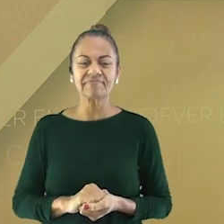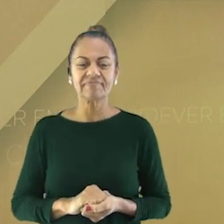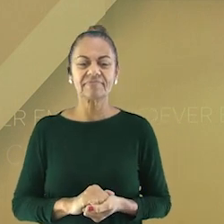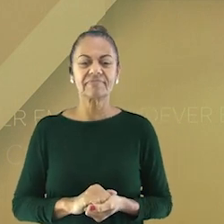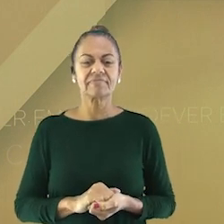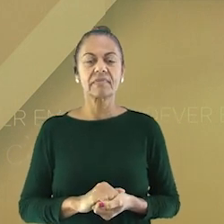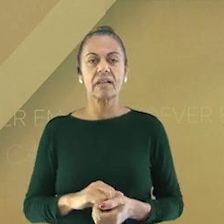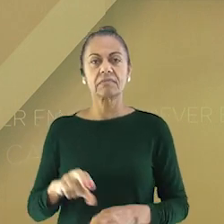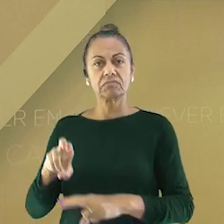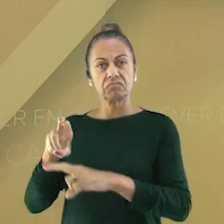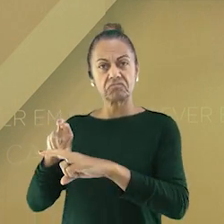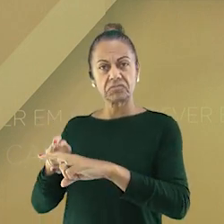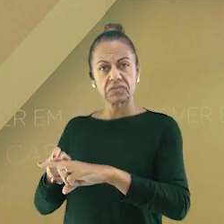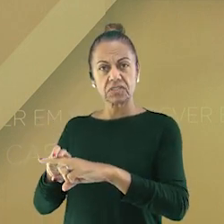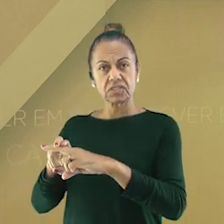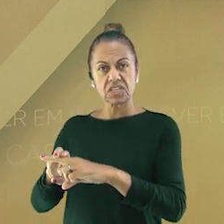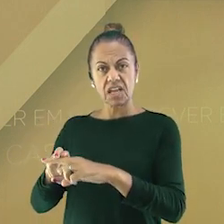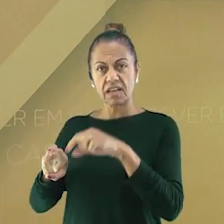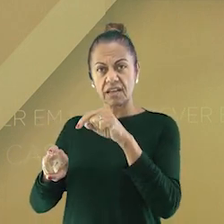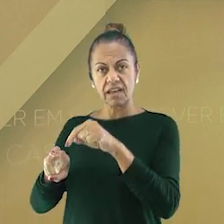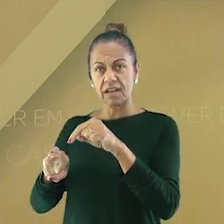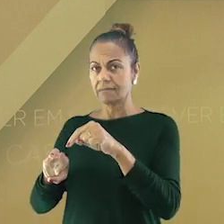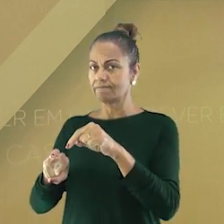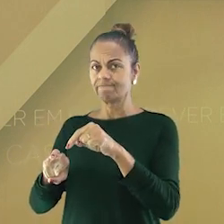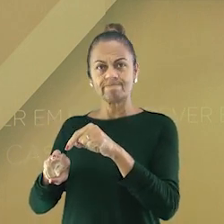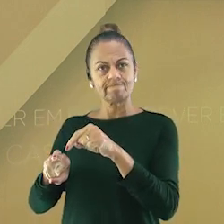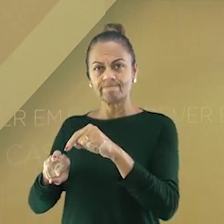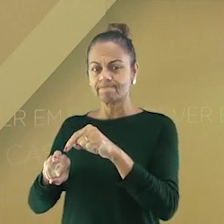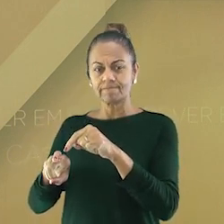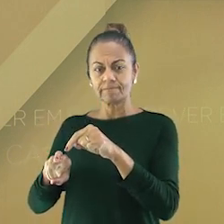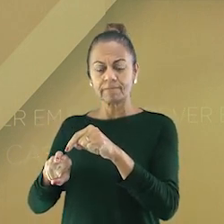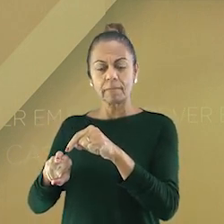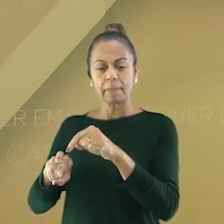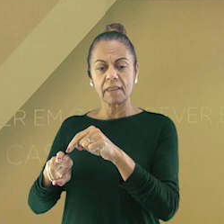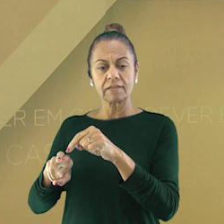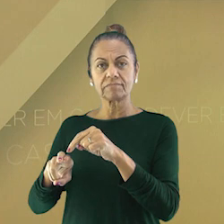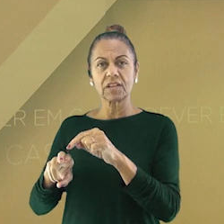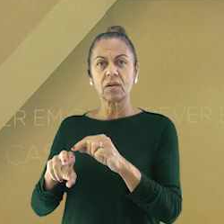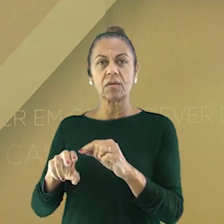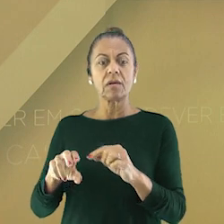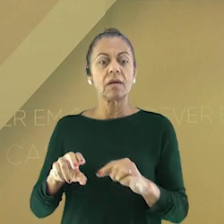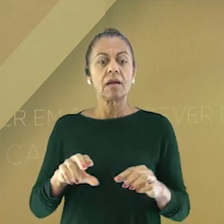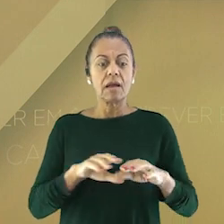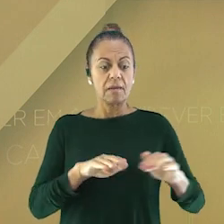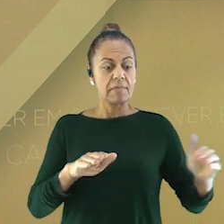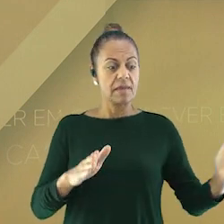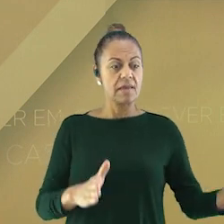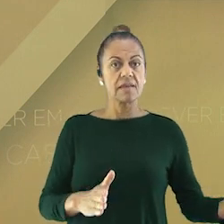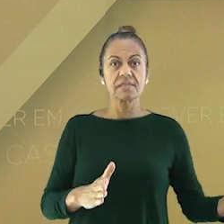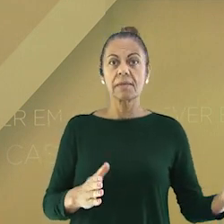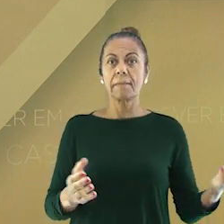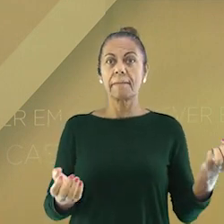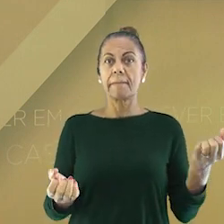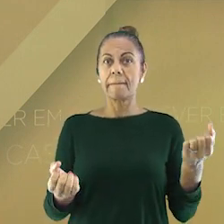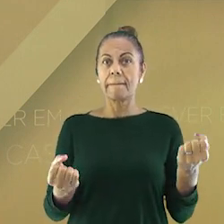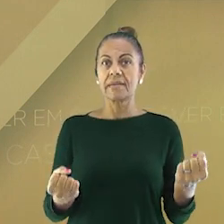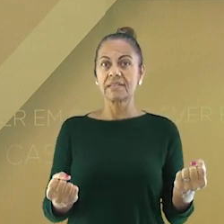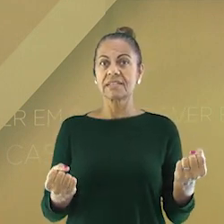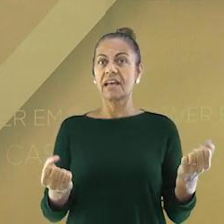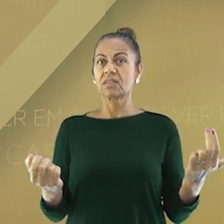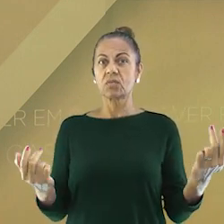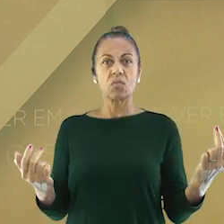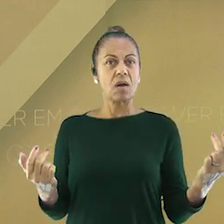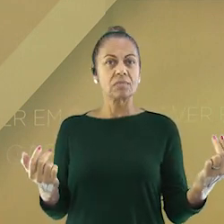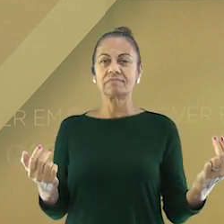mais o adjetivo heavy, pesada, mais s. This chair is not. Esta cadeira não é